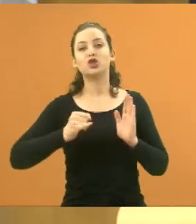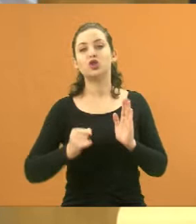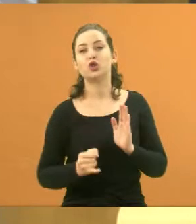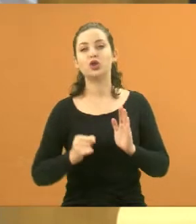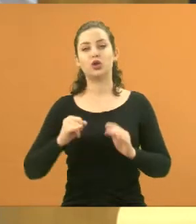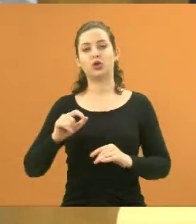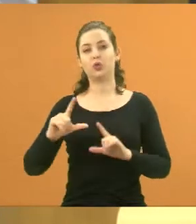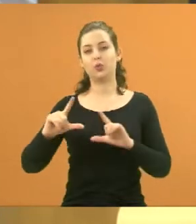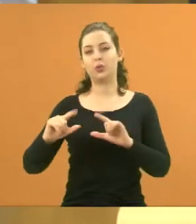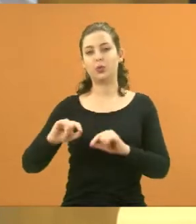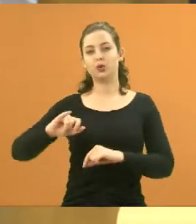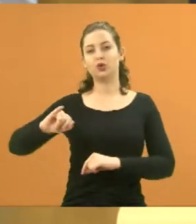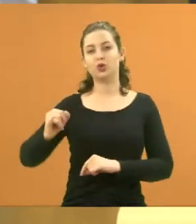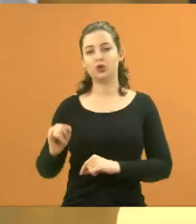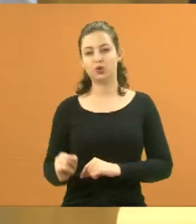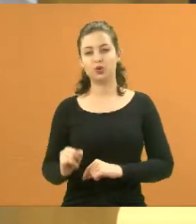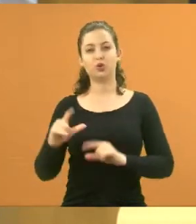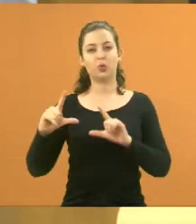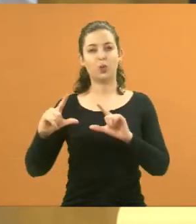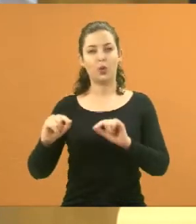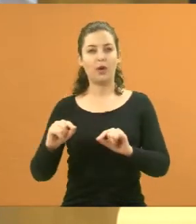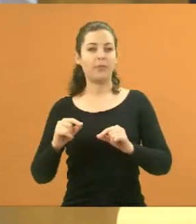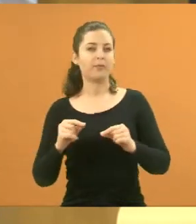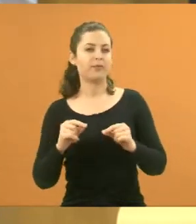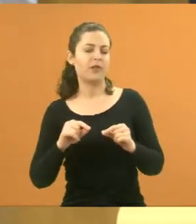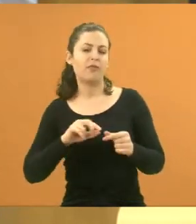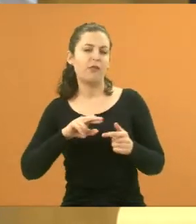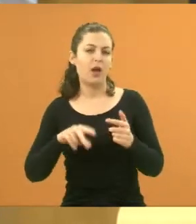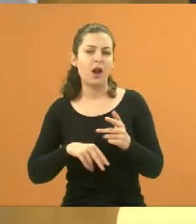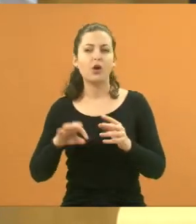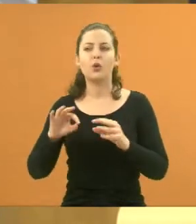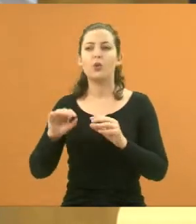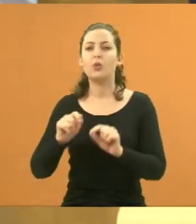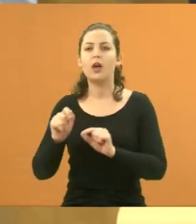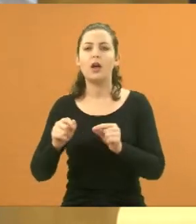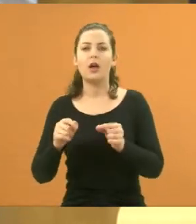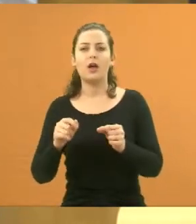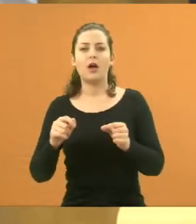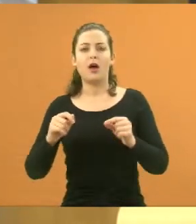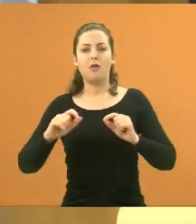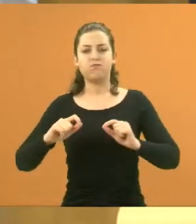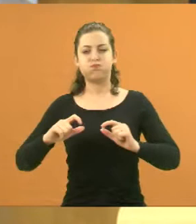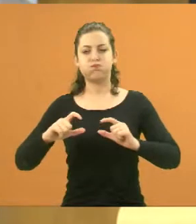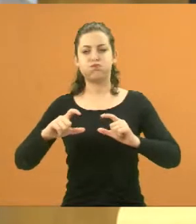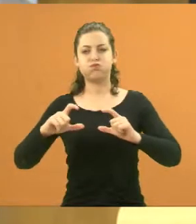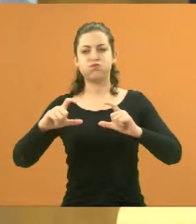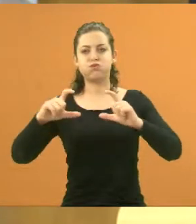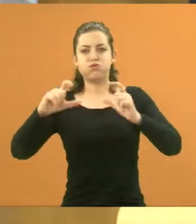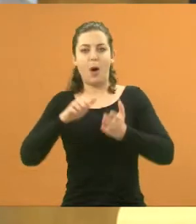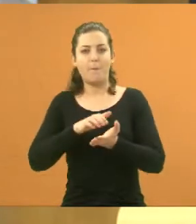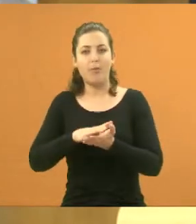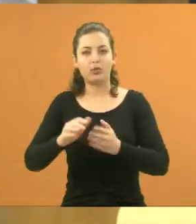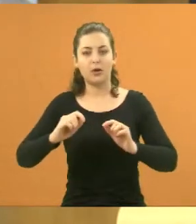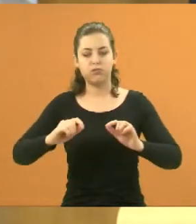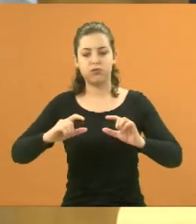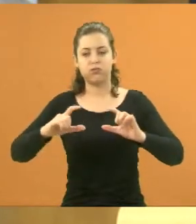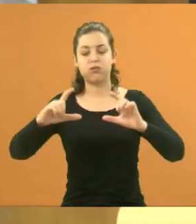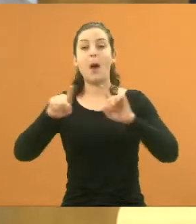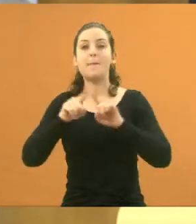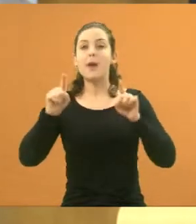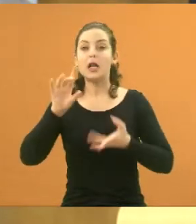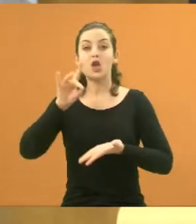correção monetária, juros de mora, tudo aquilo que vai, de fato, engordando aí o valor da multa. Mas a